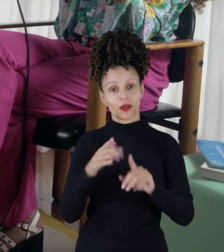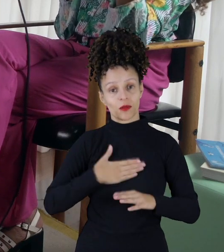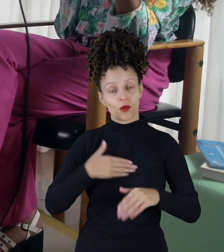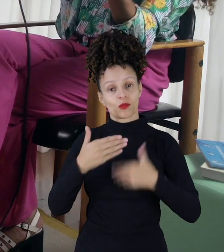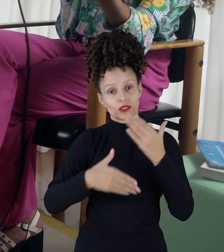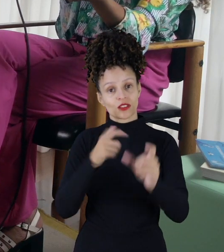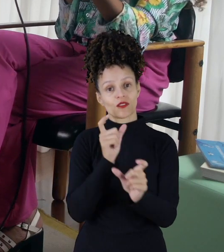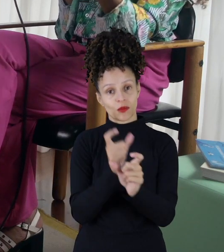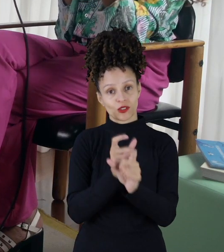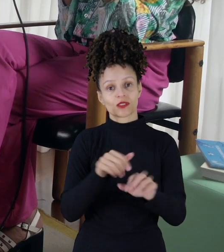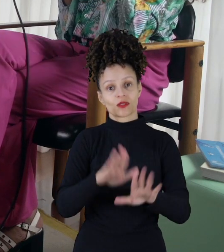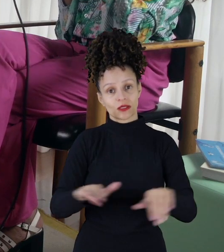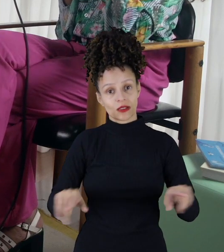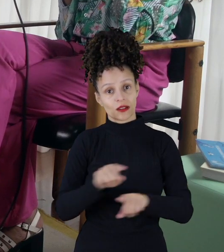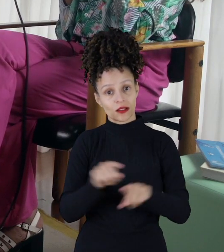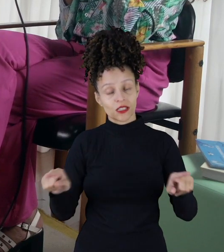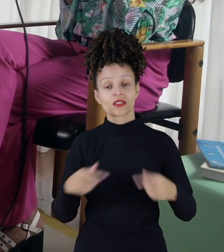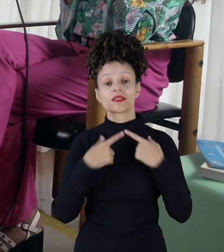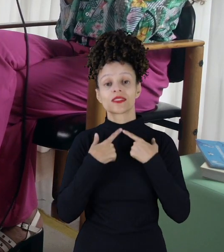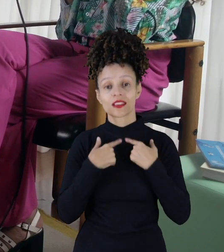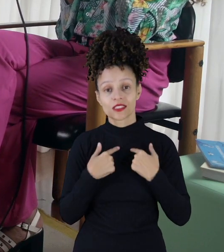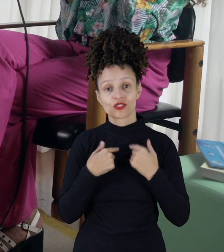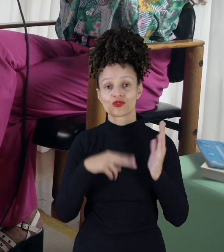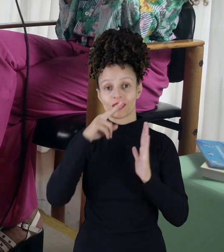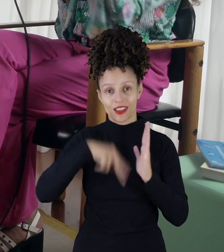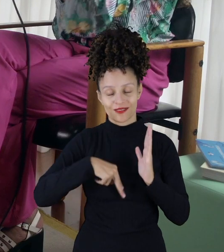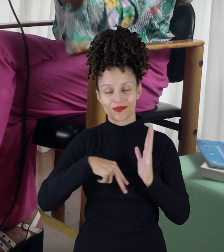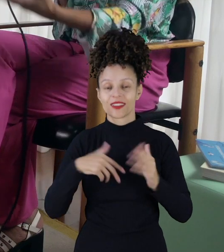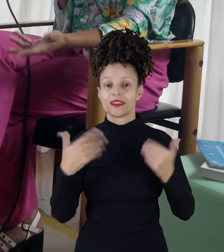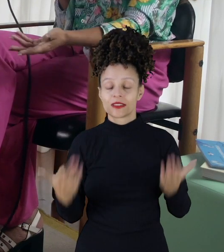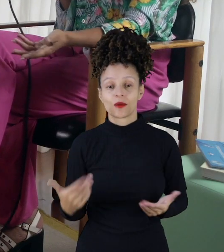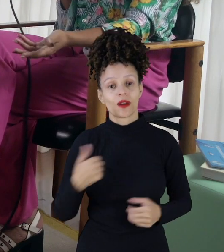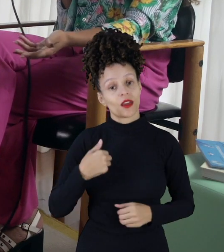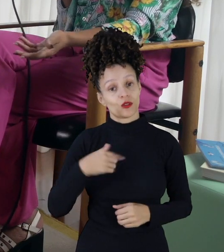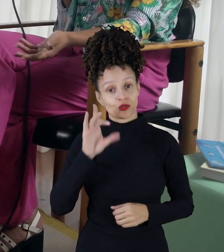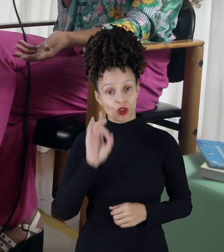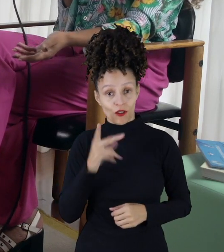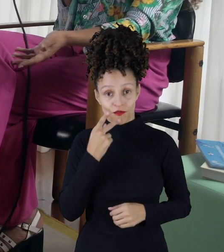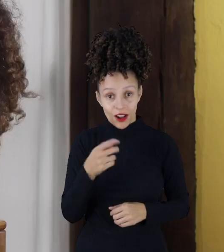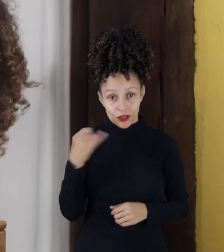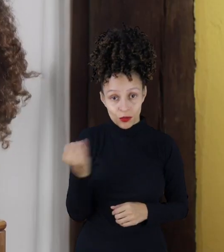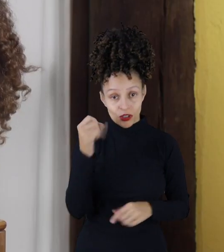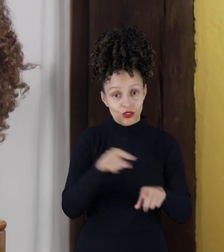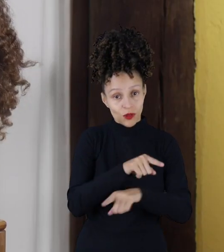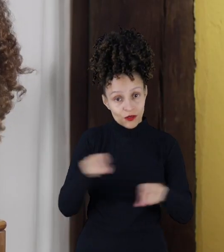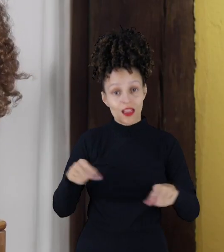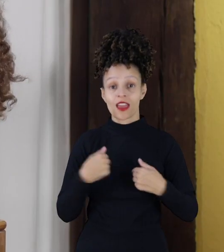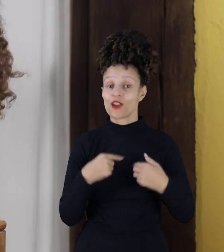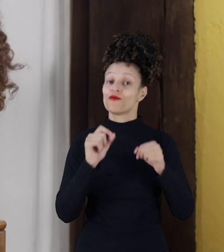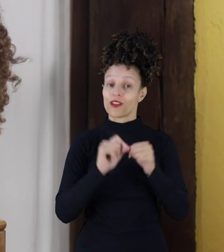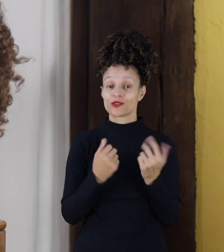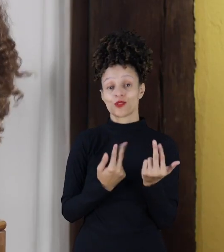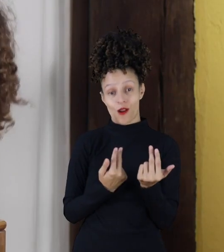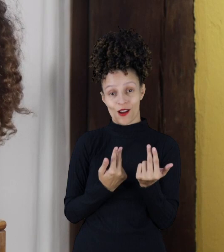me afeta também no meu processo de alfabetização das crianças pelo desejo de ler. Então, eu não só falo o que é